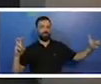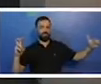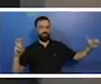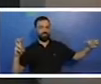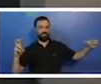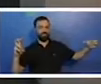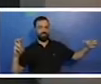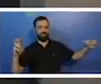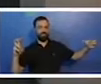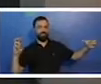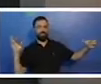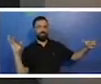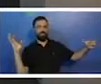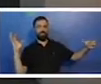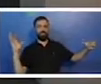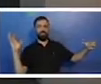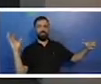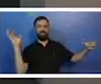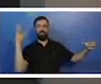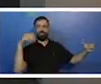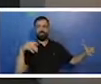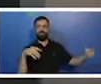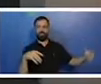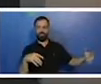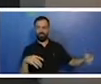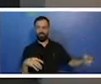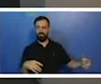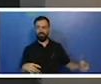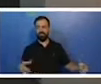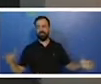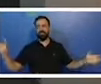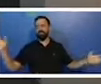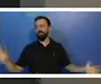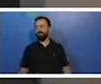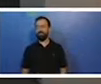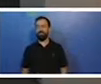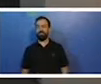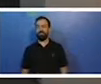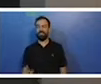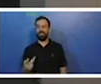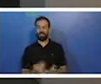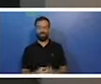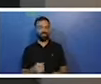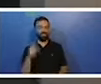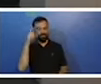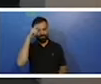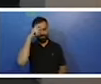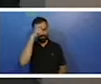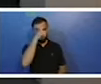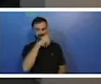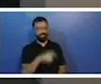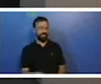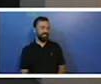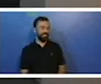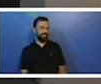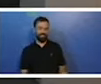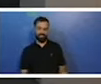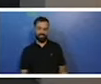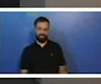E aí hoje ou vai ficar mais difícil para nós é